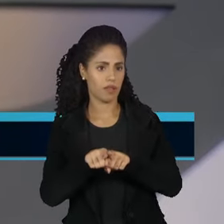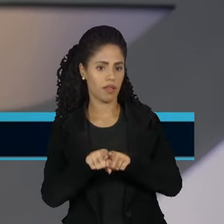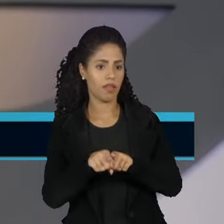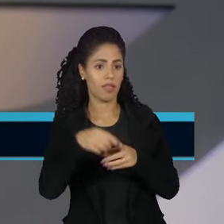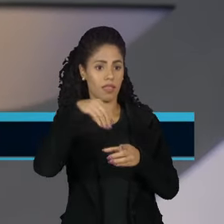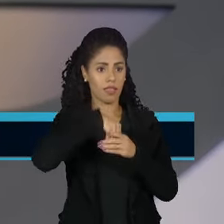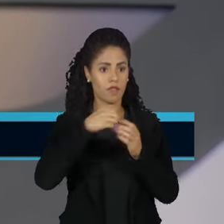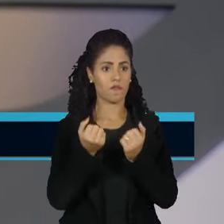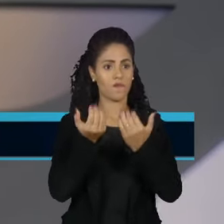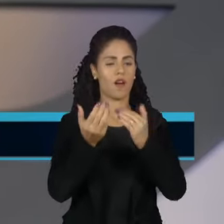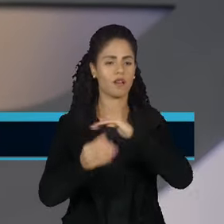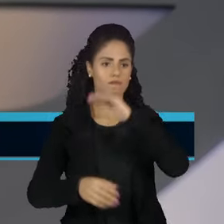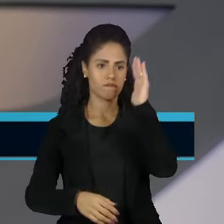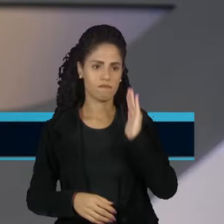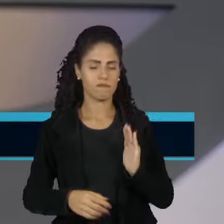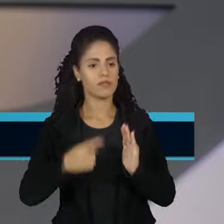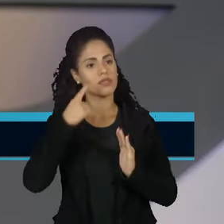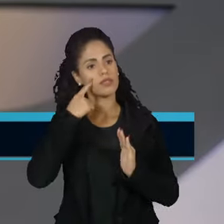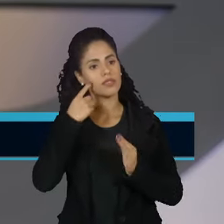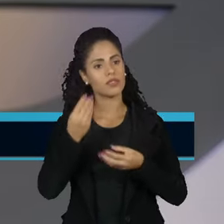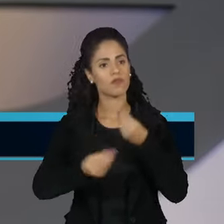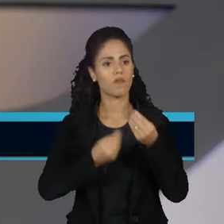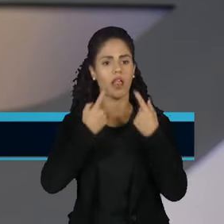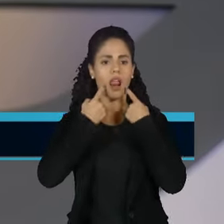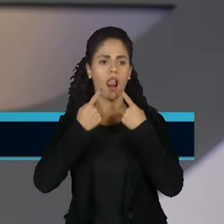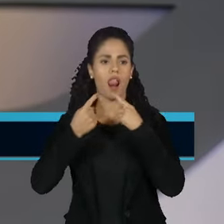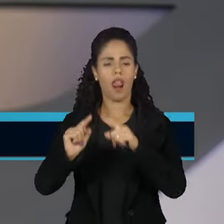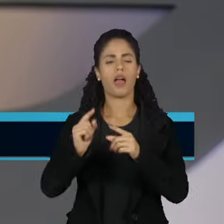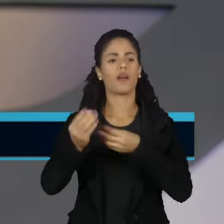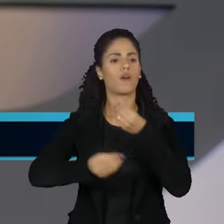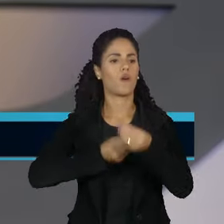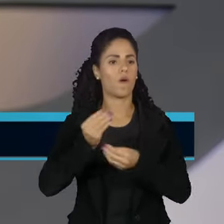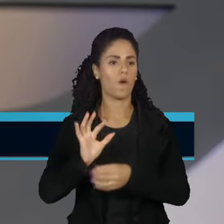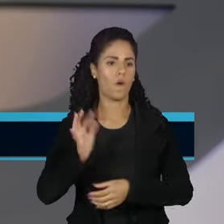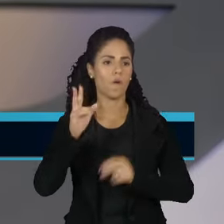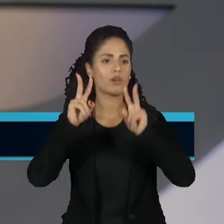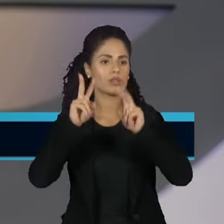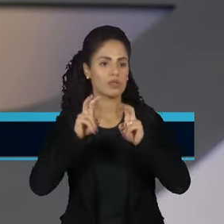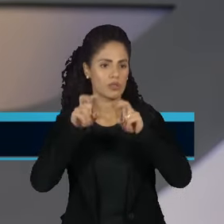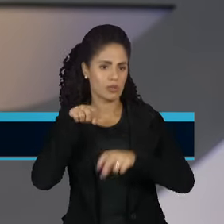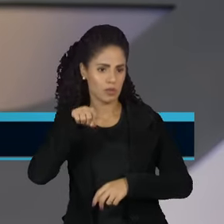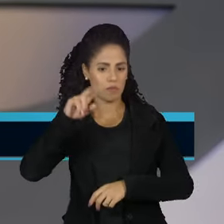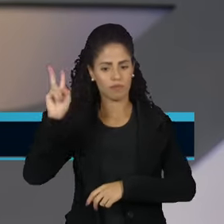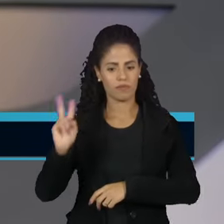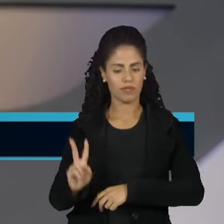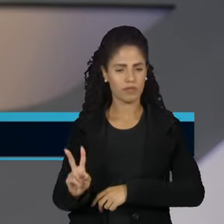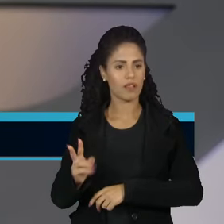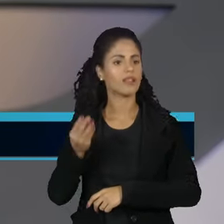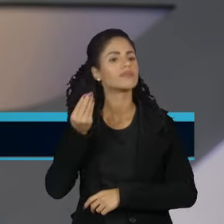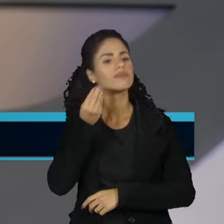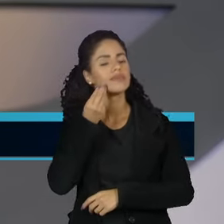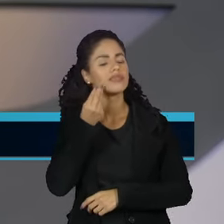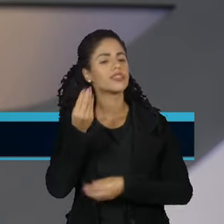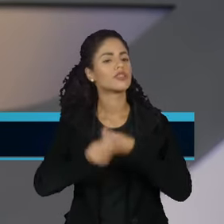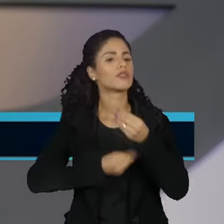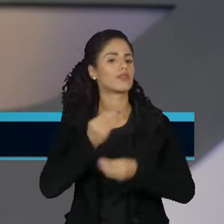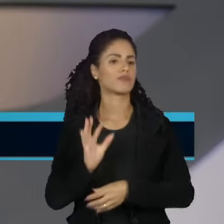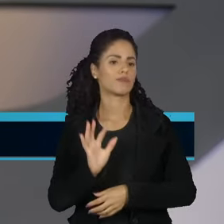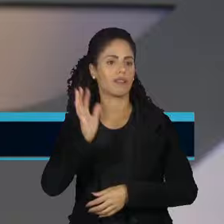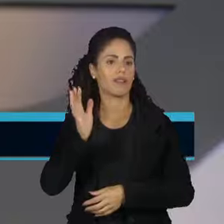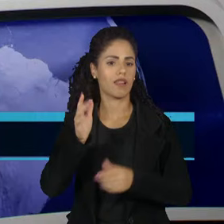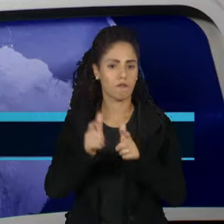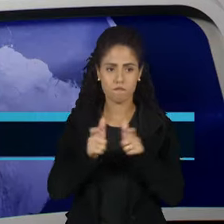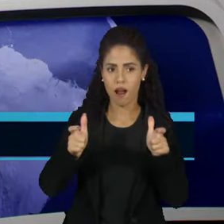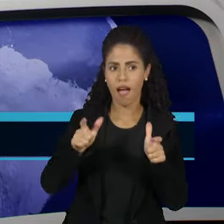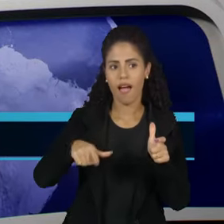O governo brasileiro vem sofrendo críticas internas. A questão da Venezuela é um ponto que